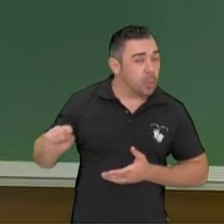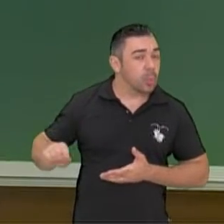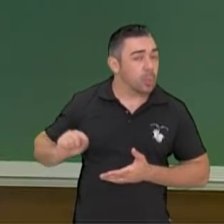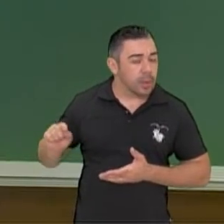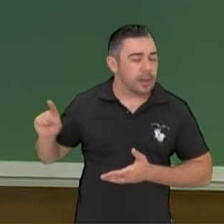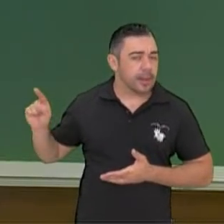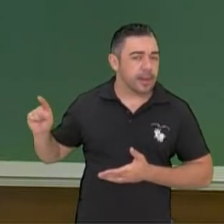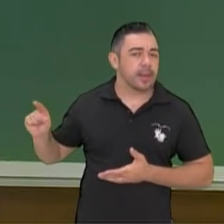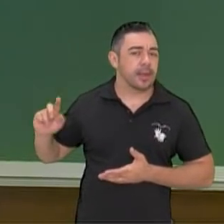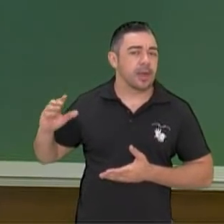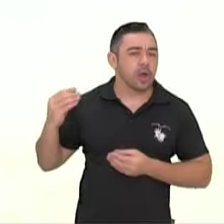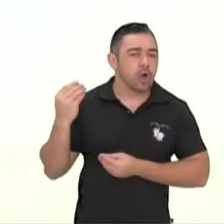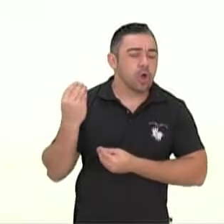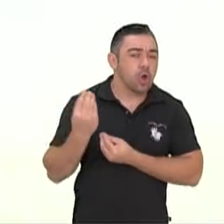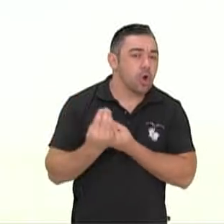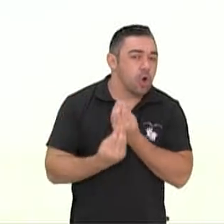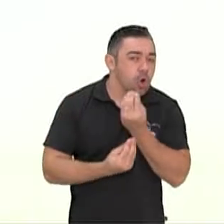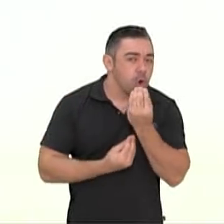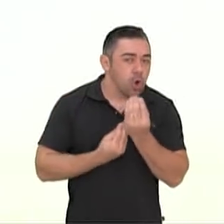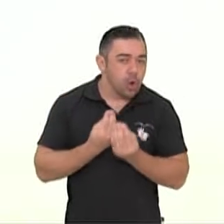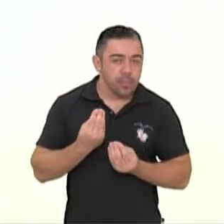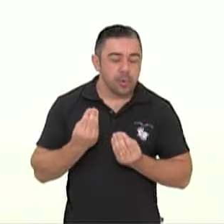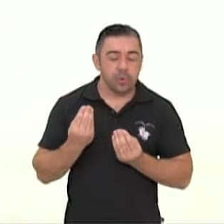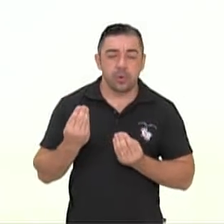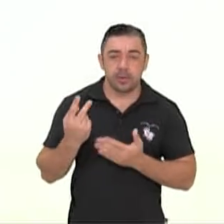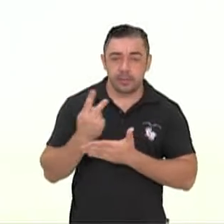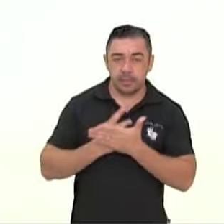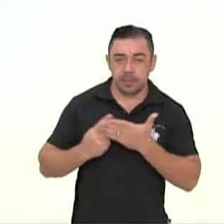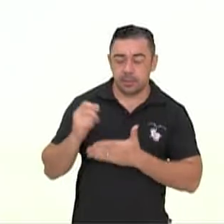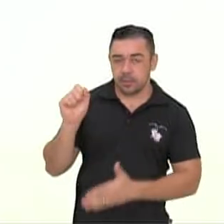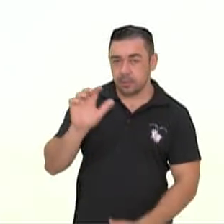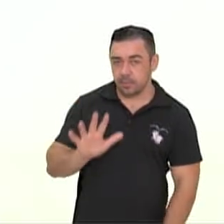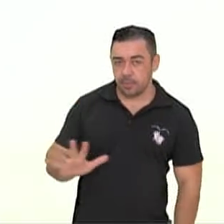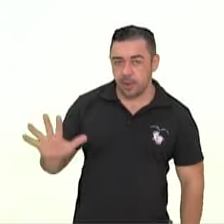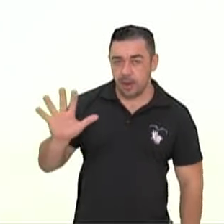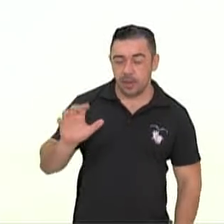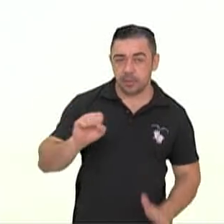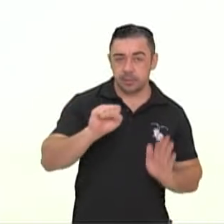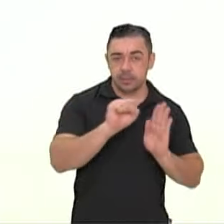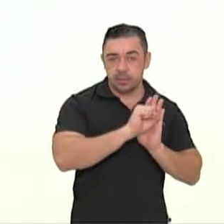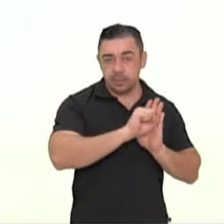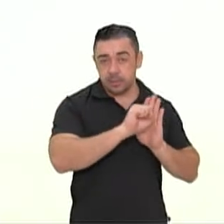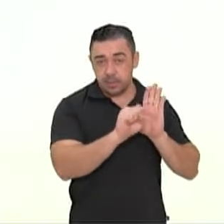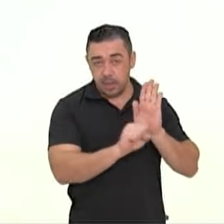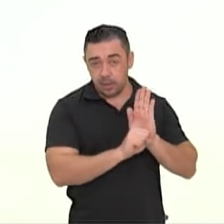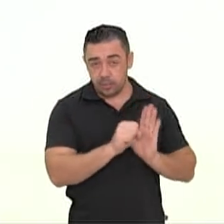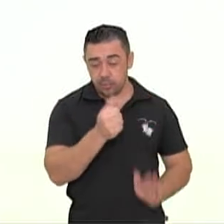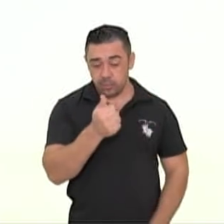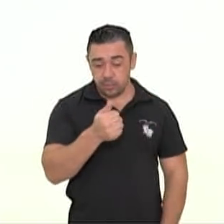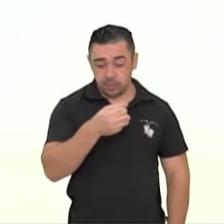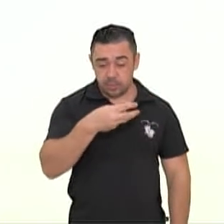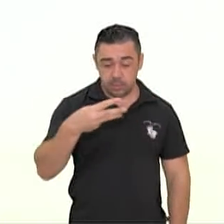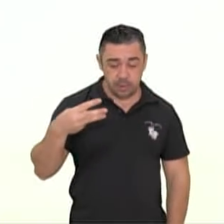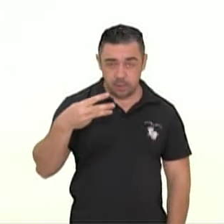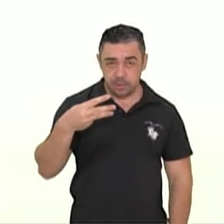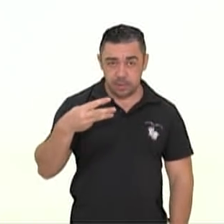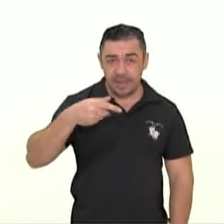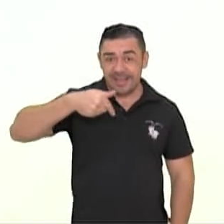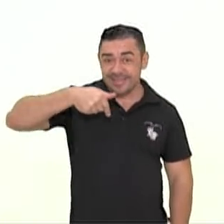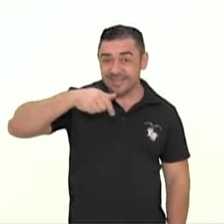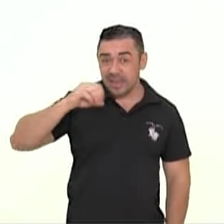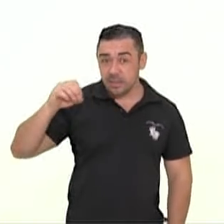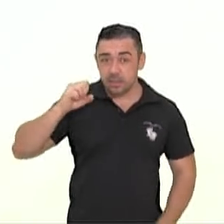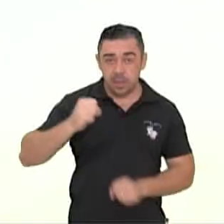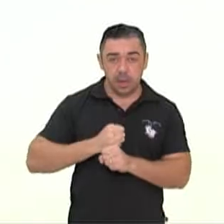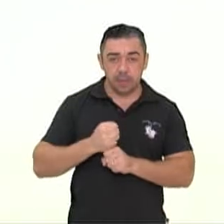uma representação, é uma ilustração do século XIII, 700 anos atrás. Representa os 3